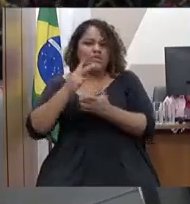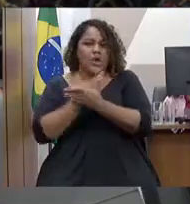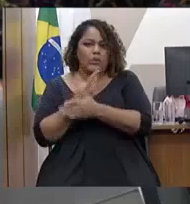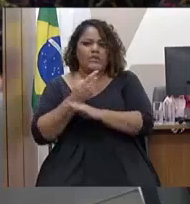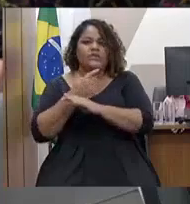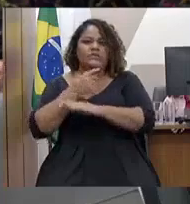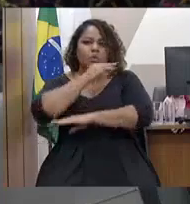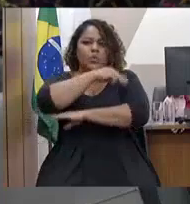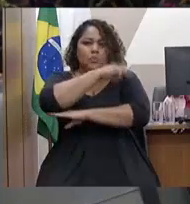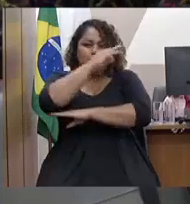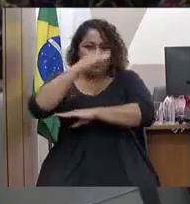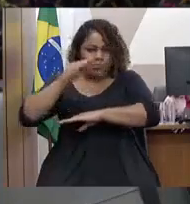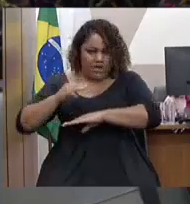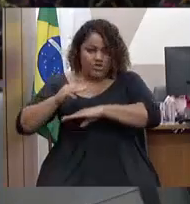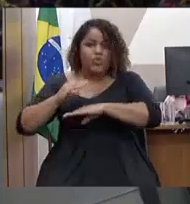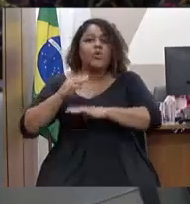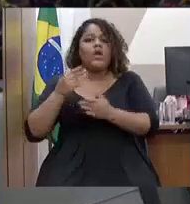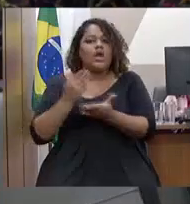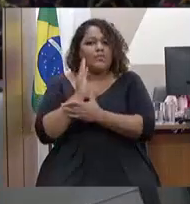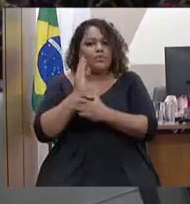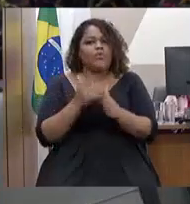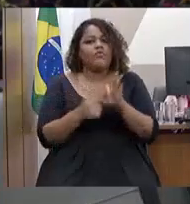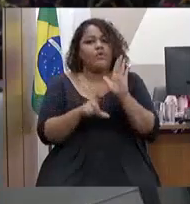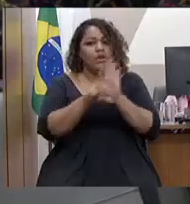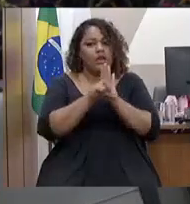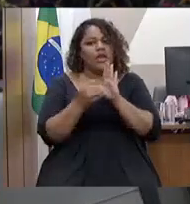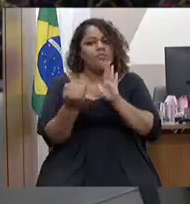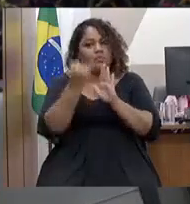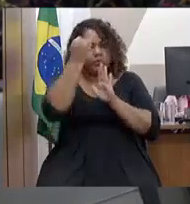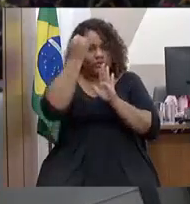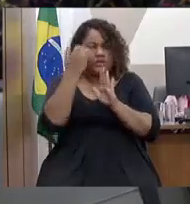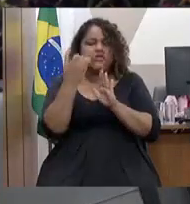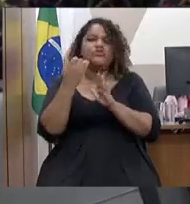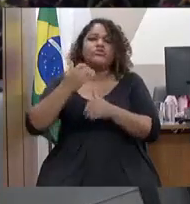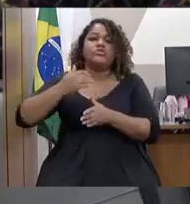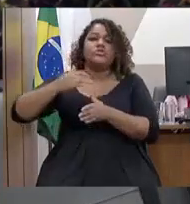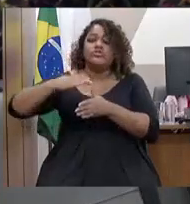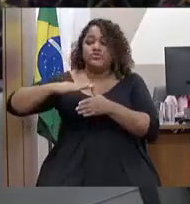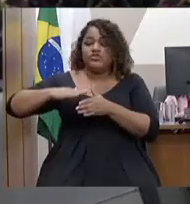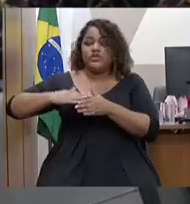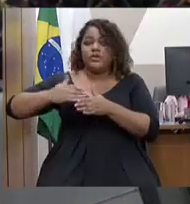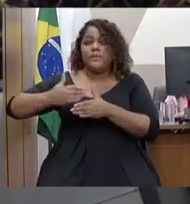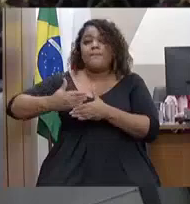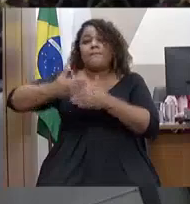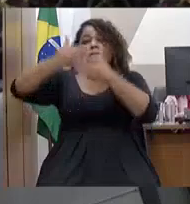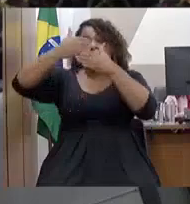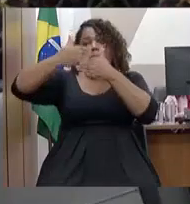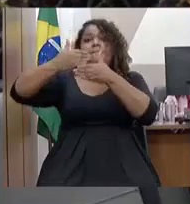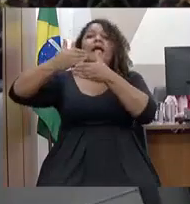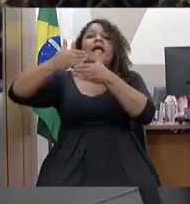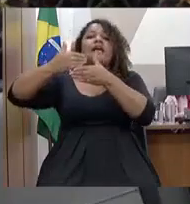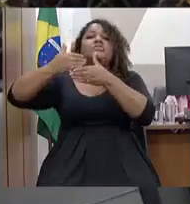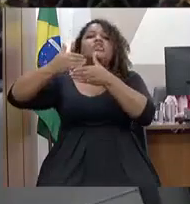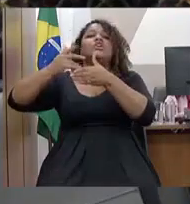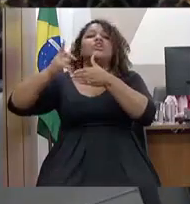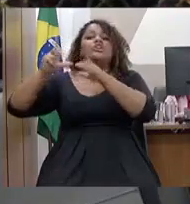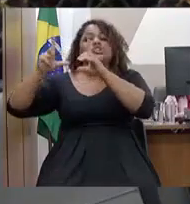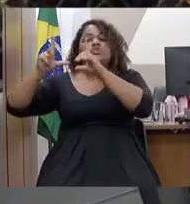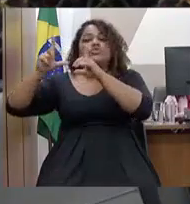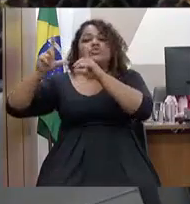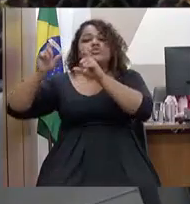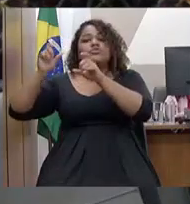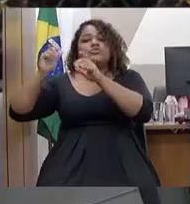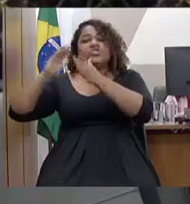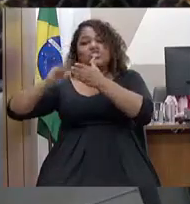importante de descondicionamento de barragem etc etc mas quem tá descomicionando as barragens são